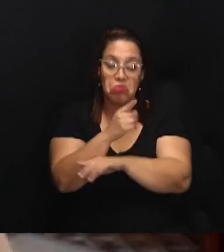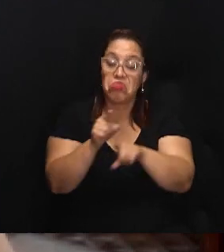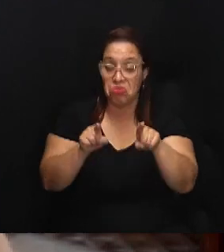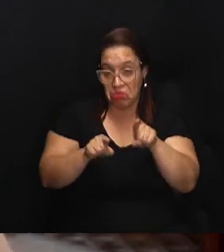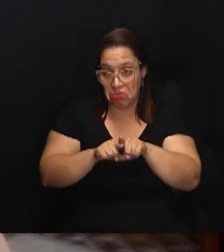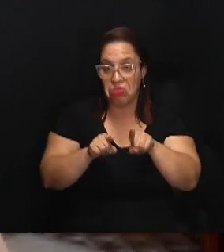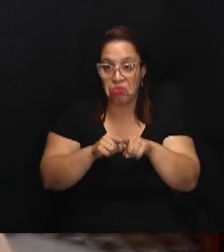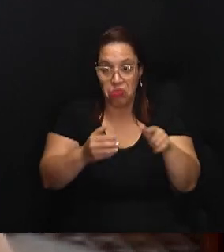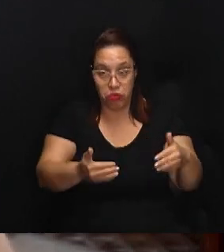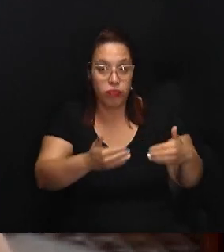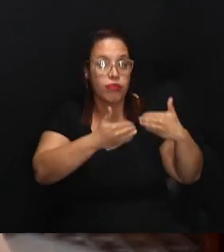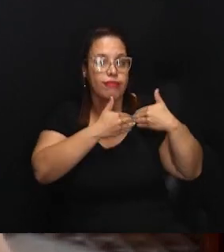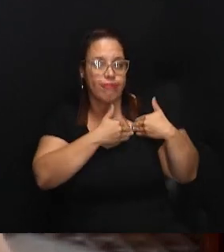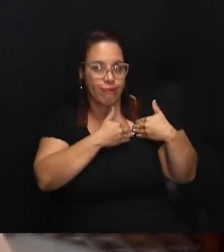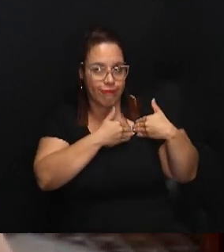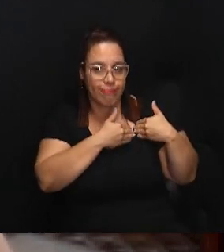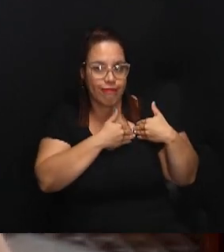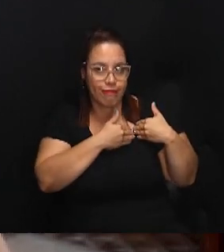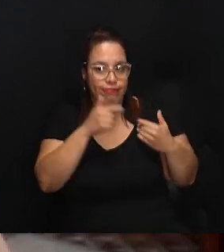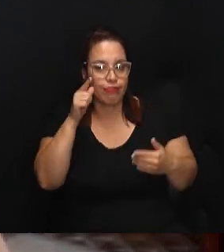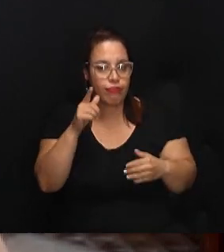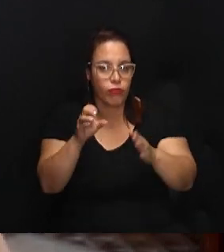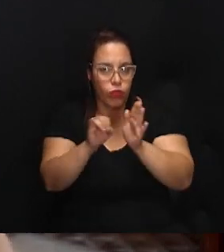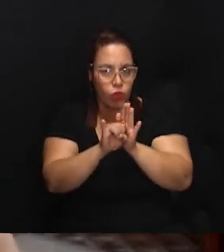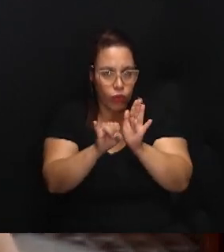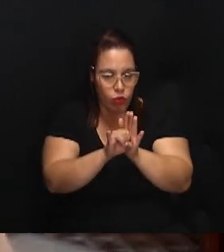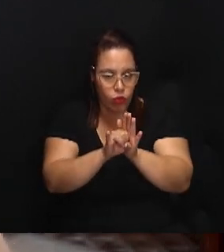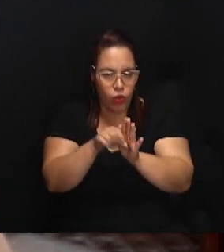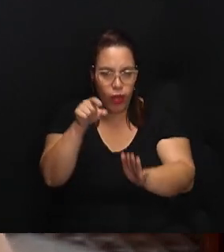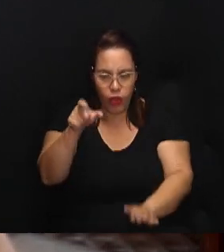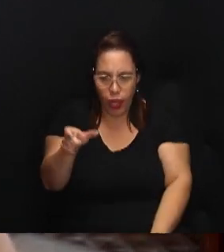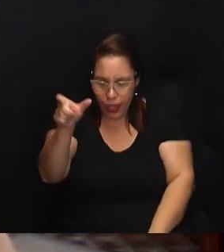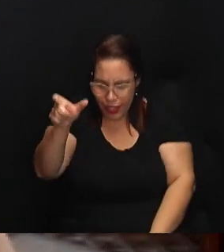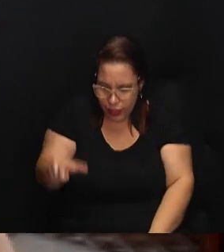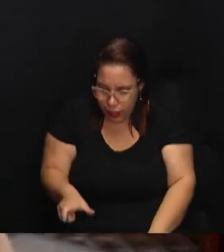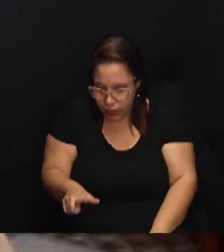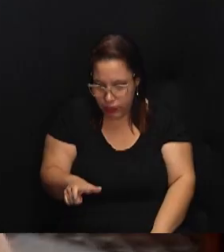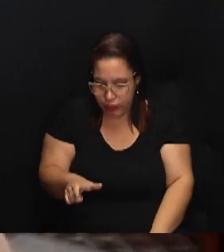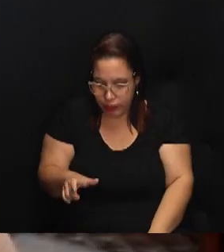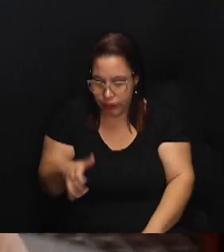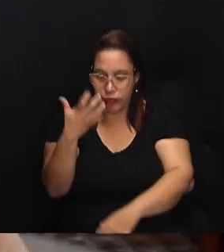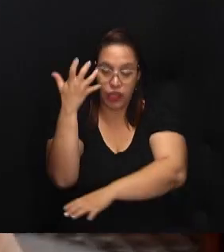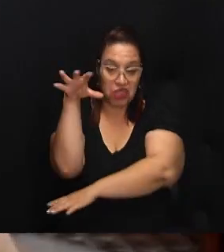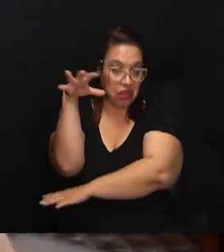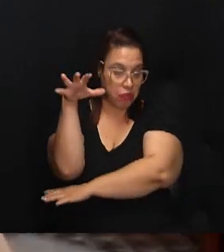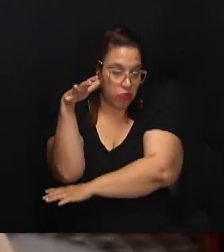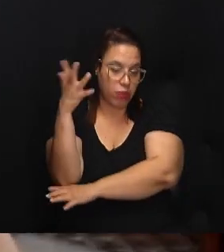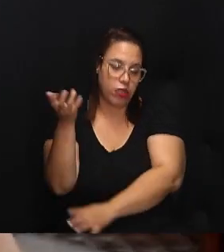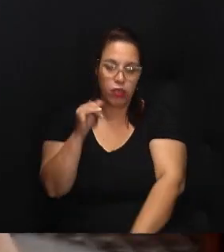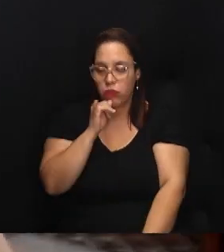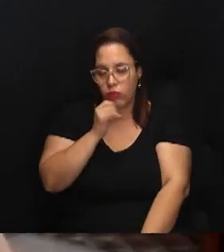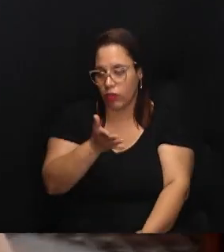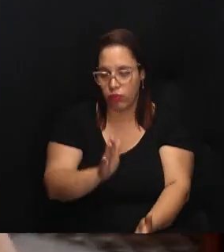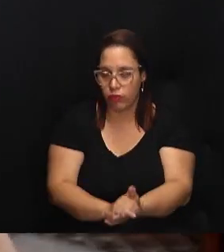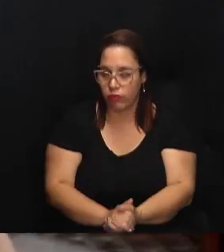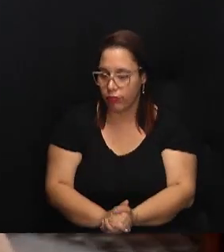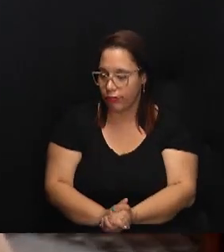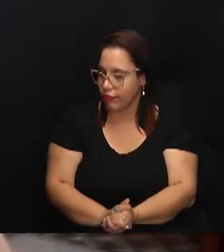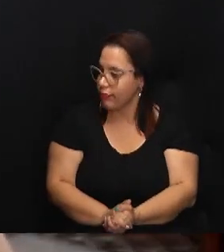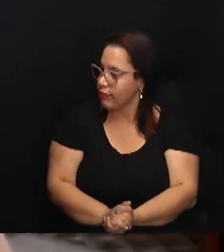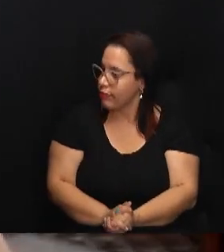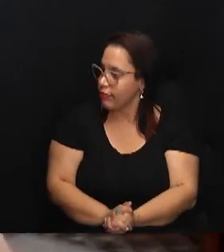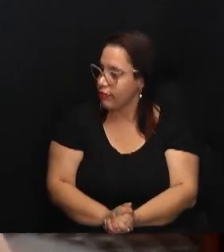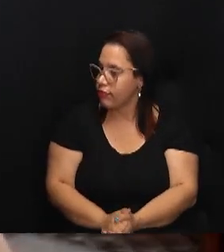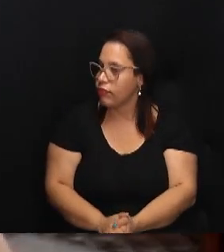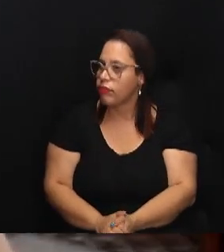plantas, que também eram responsáveis por conseguir identificar as espécies, né, a partir dos dados que a gente